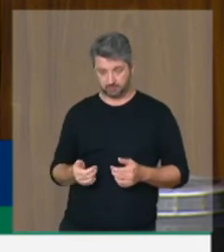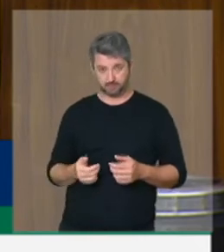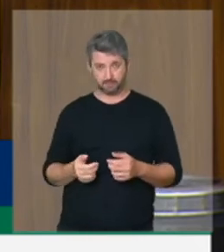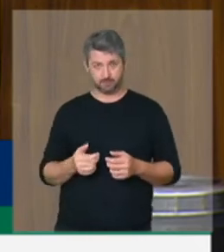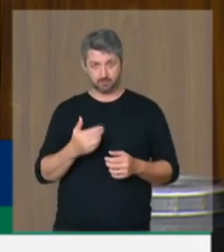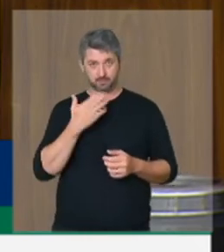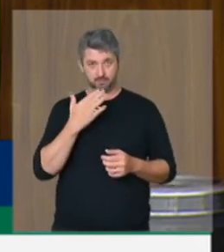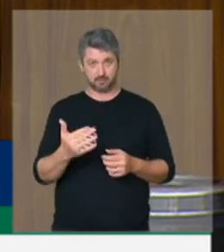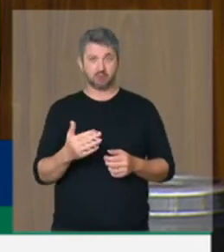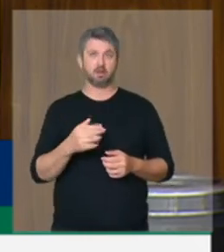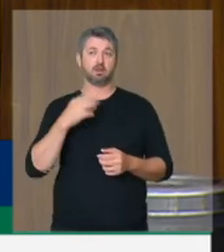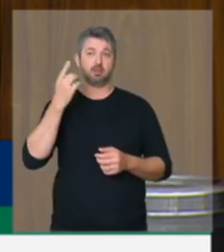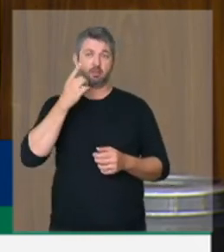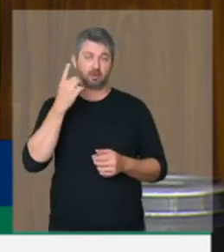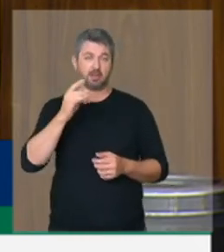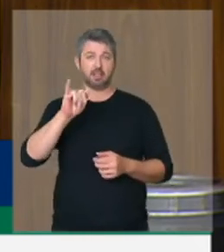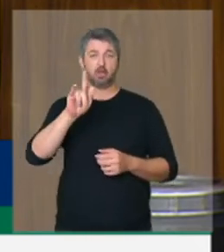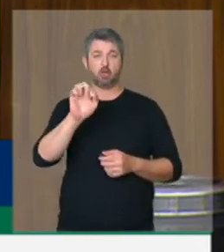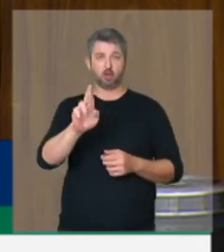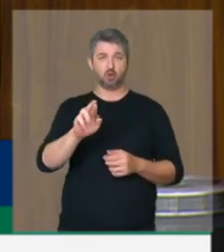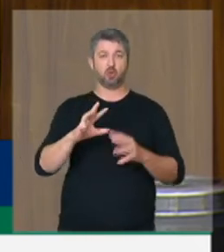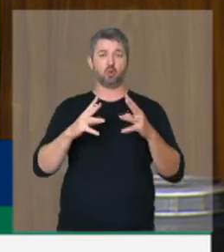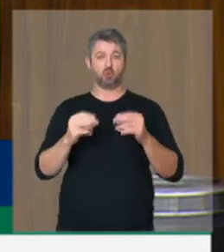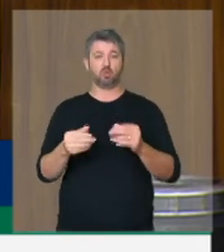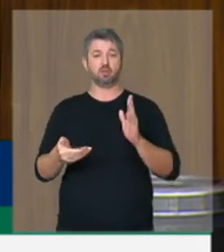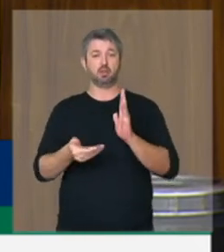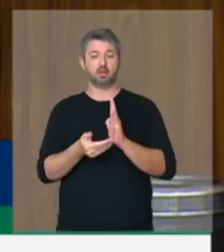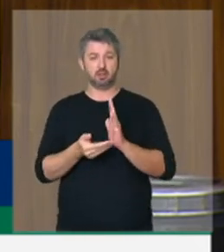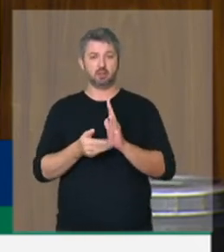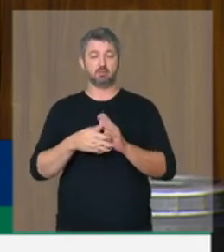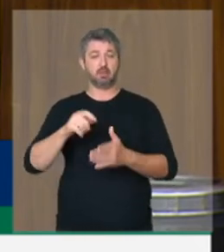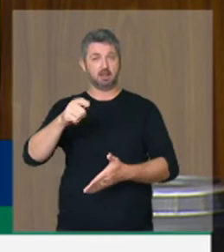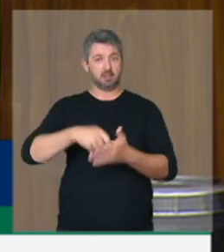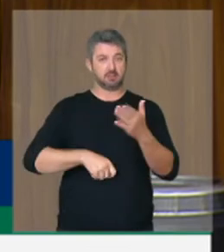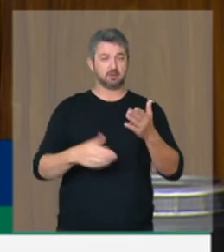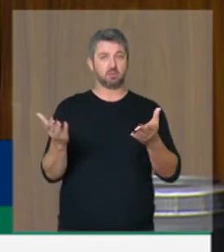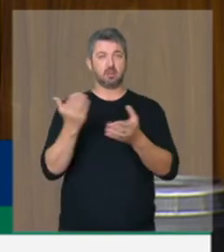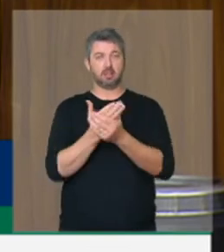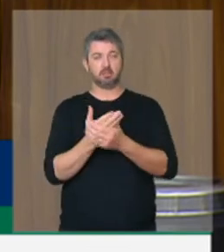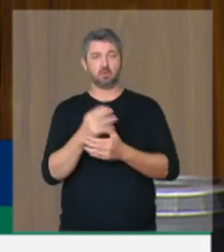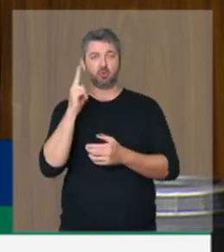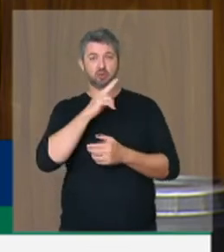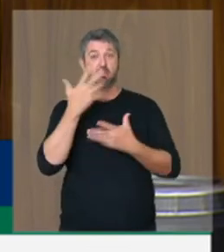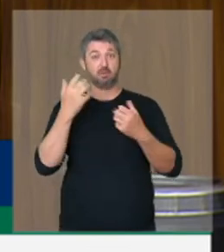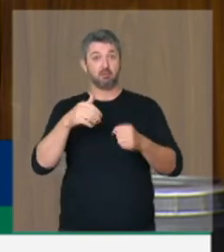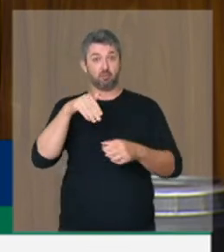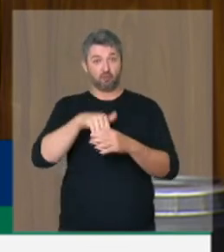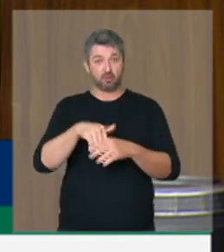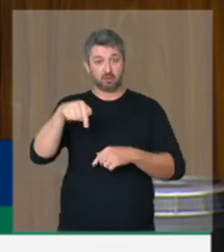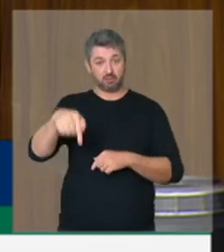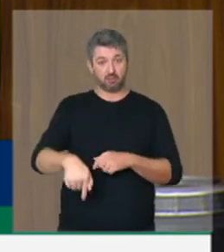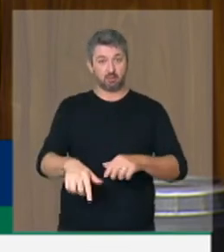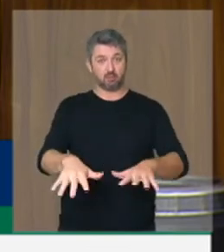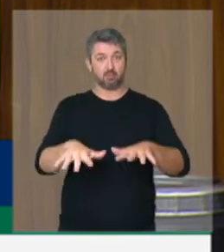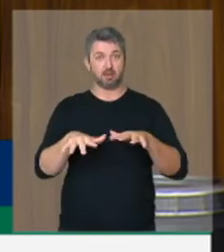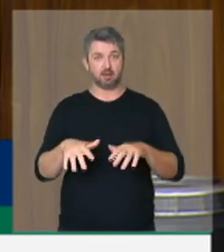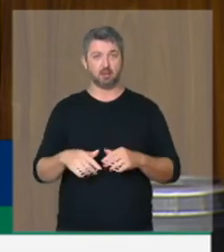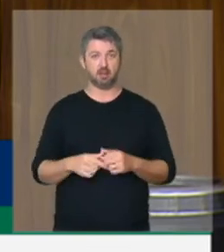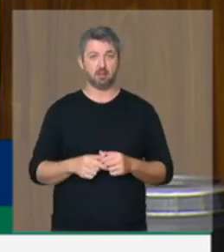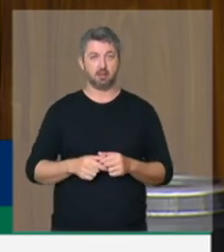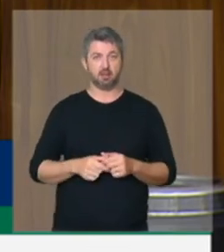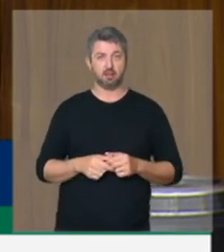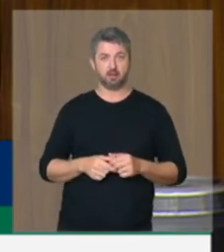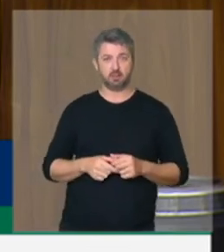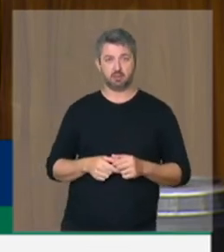ao líder Igor, a todos os líderes dessa casa, que assinem aí o requerimento de urgência. Vamos votar, vamos trazer para o plenário. E vamos corrigir